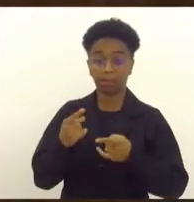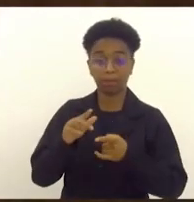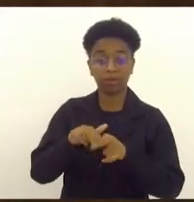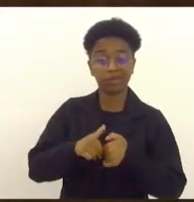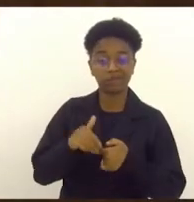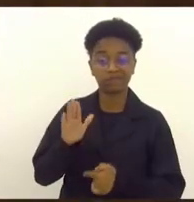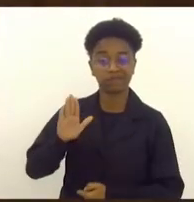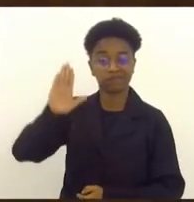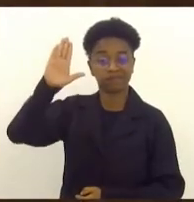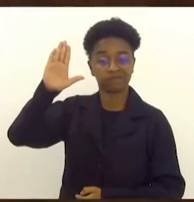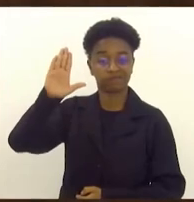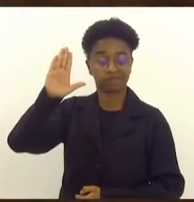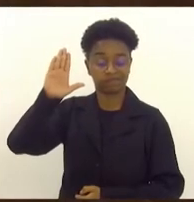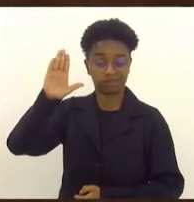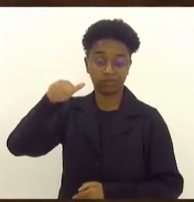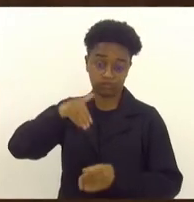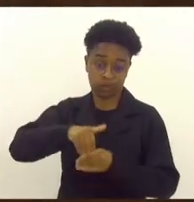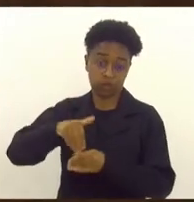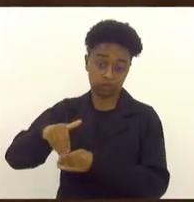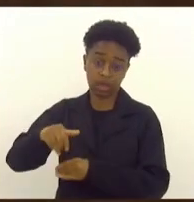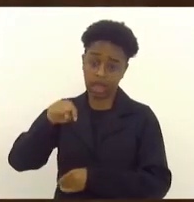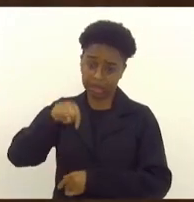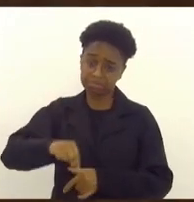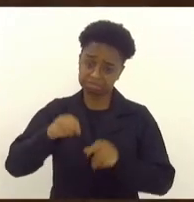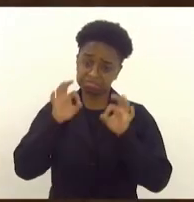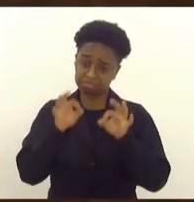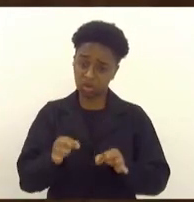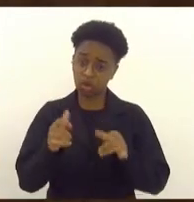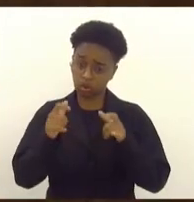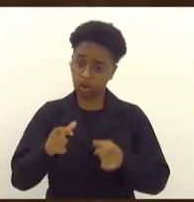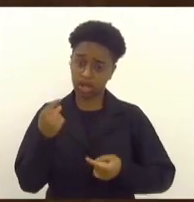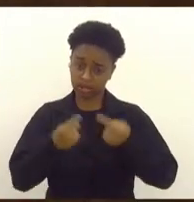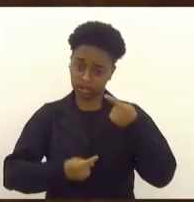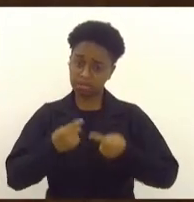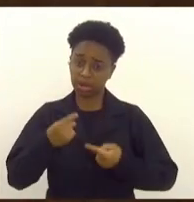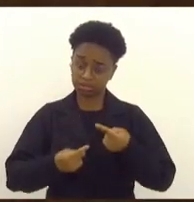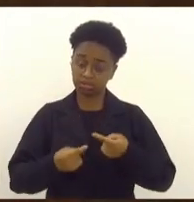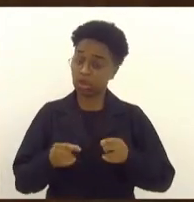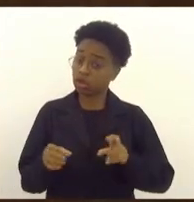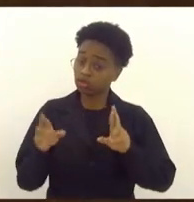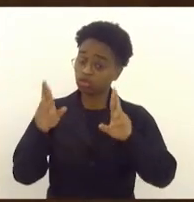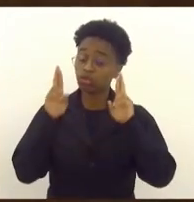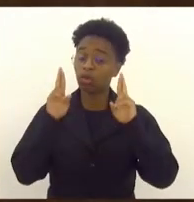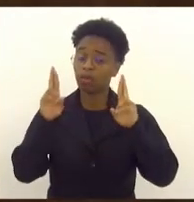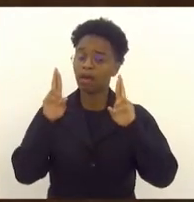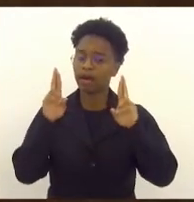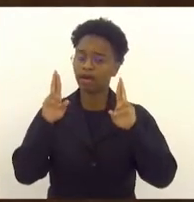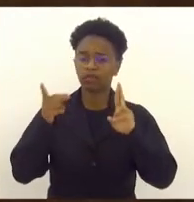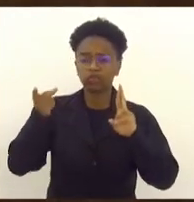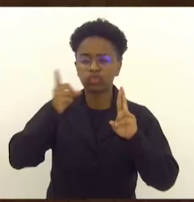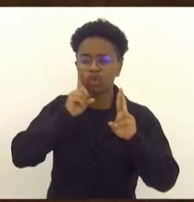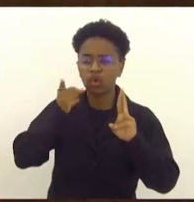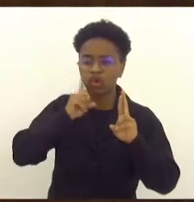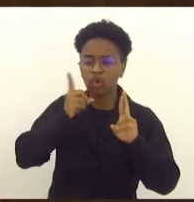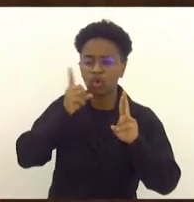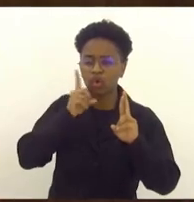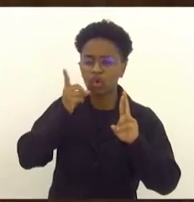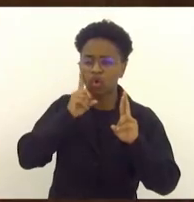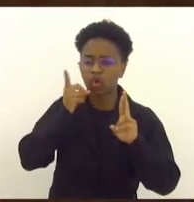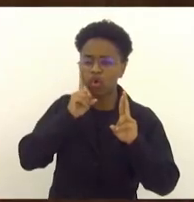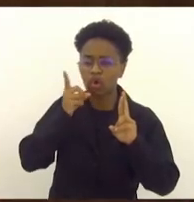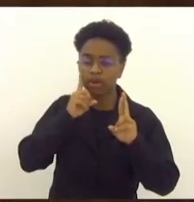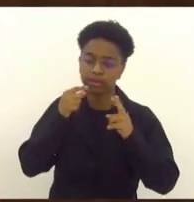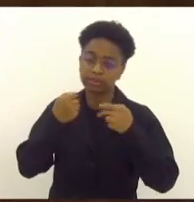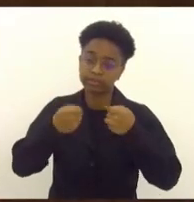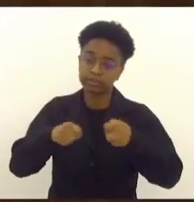é o lugar do debate mesmo não tô reclamando do debate não tomara que todo dia tivesse um